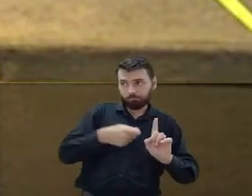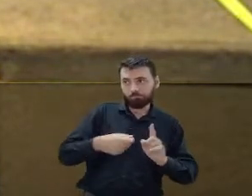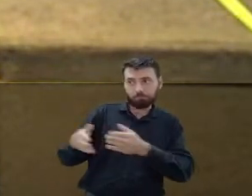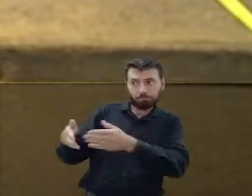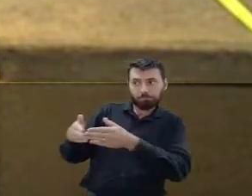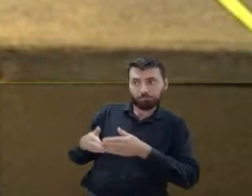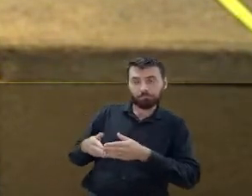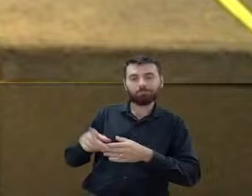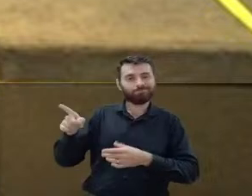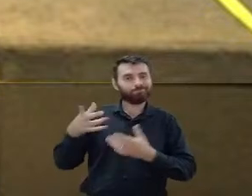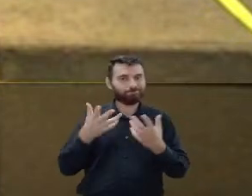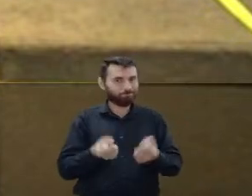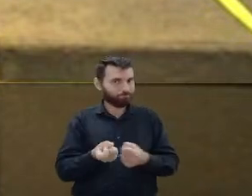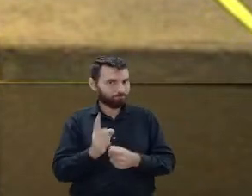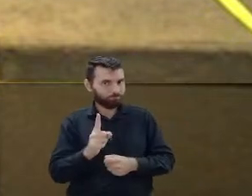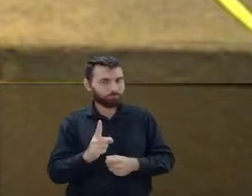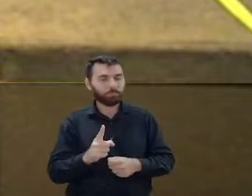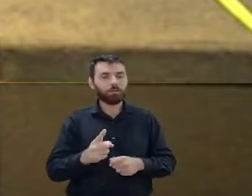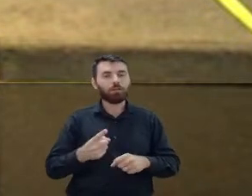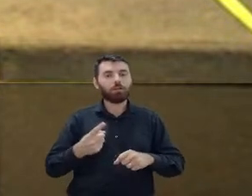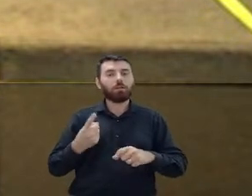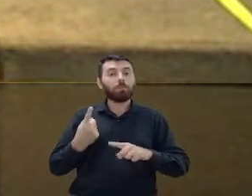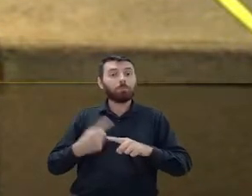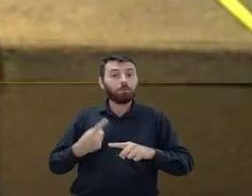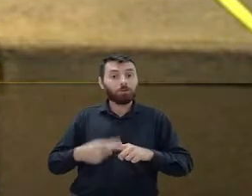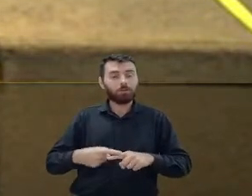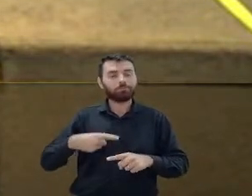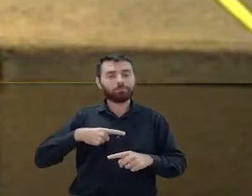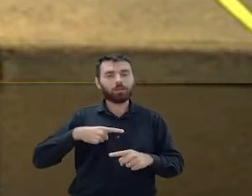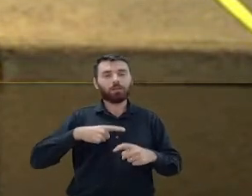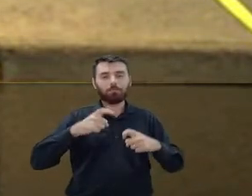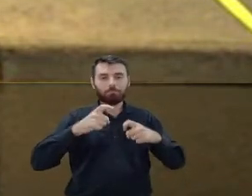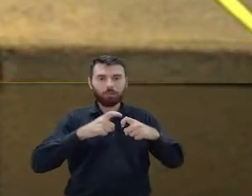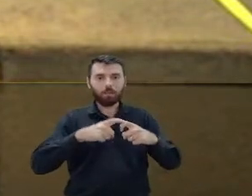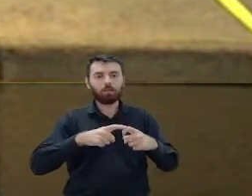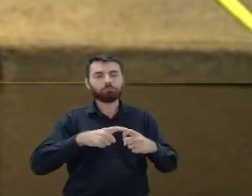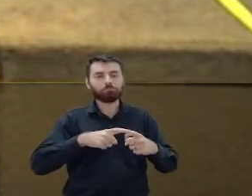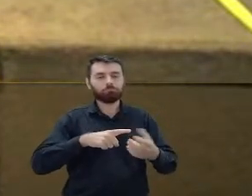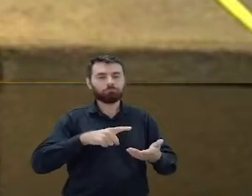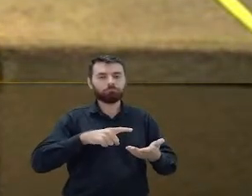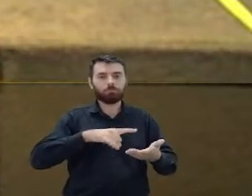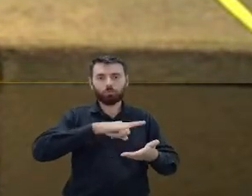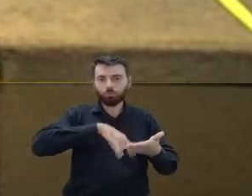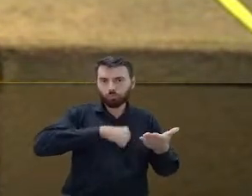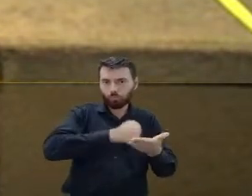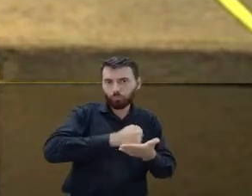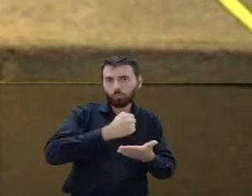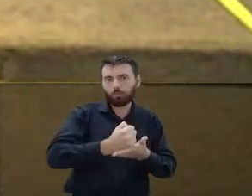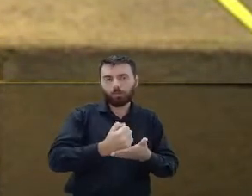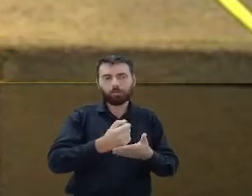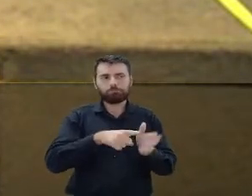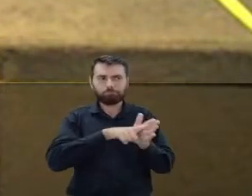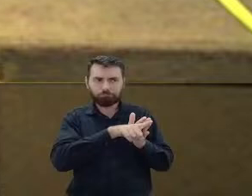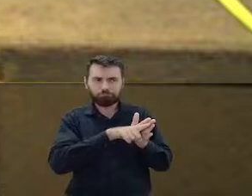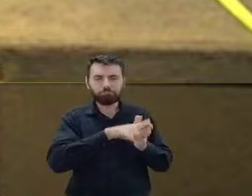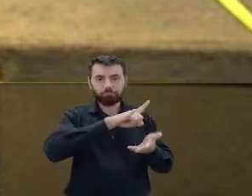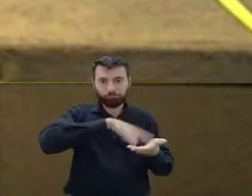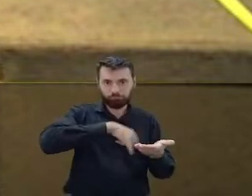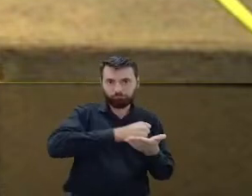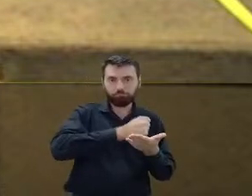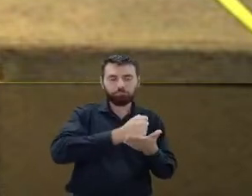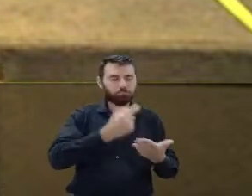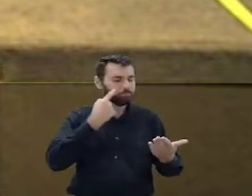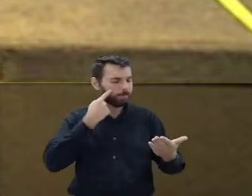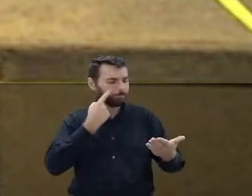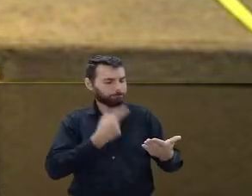esses laudos, tanto o laudo da avaliação da insalubridade e o laudo em relação à perícia médica.